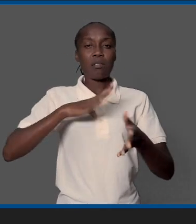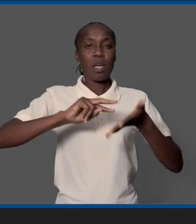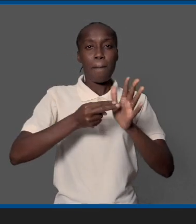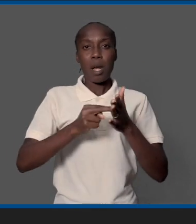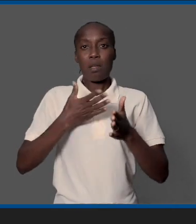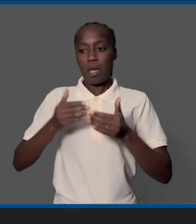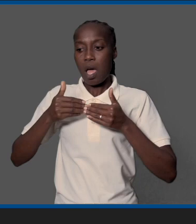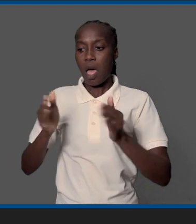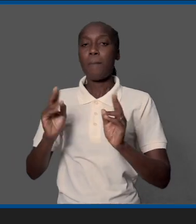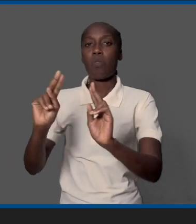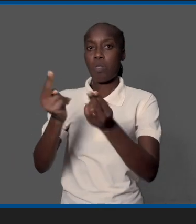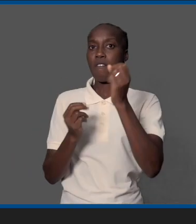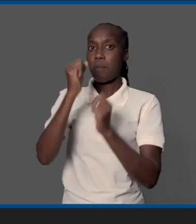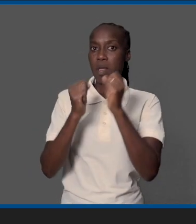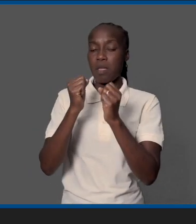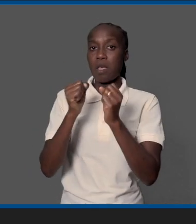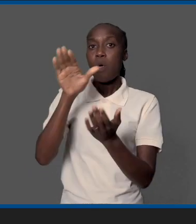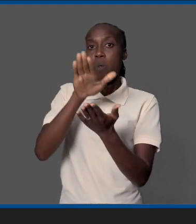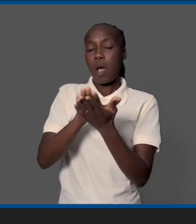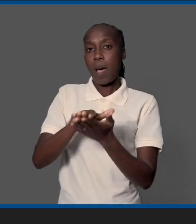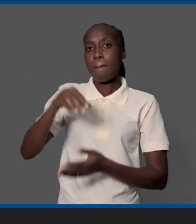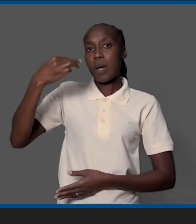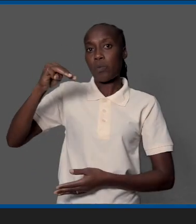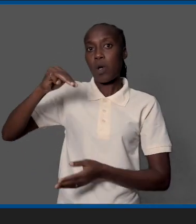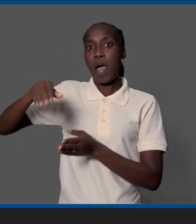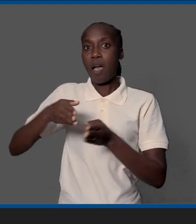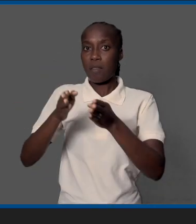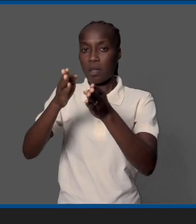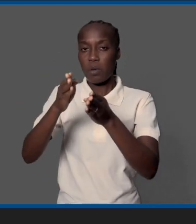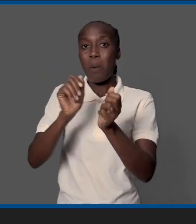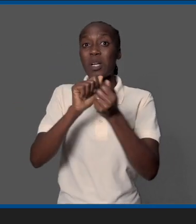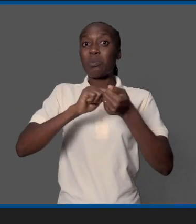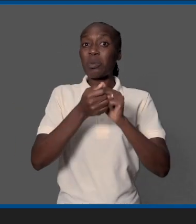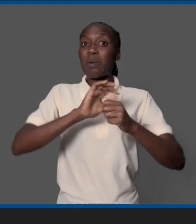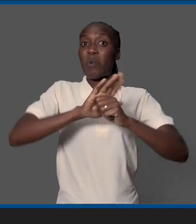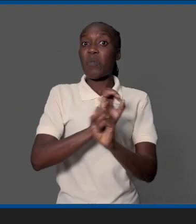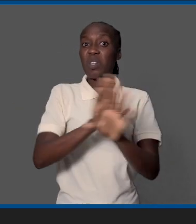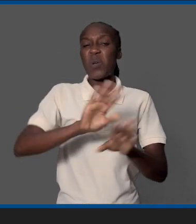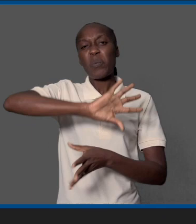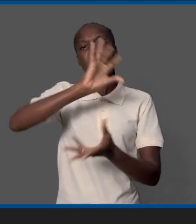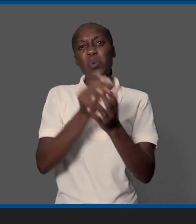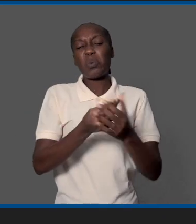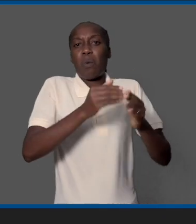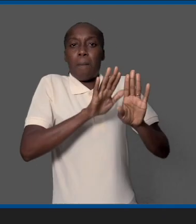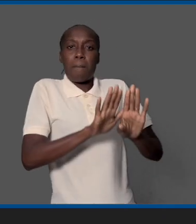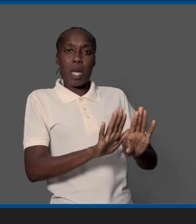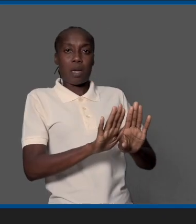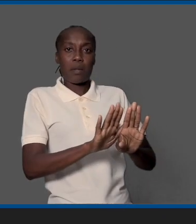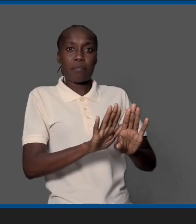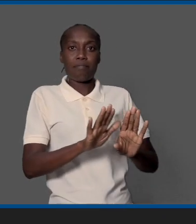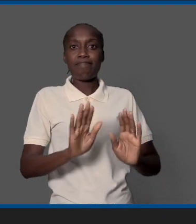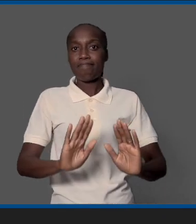Coxinho já tinha planificado abrir outra empresa na Matola, Rio, mas devido à Covid